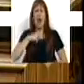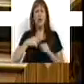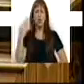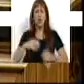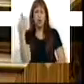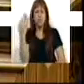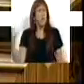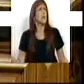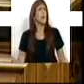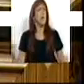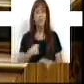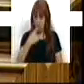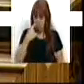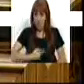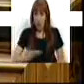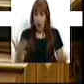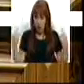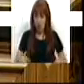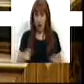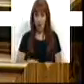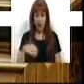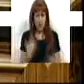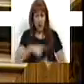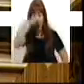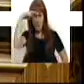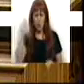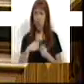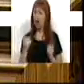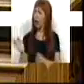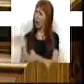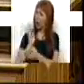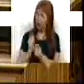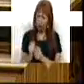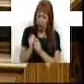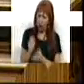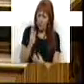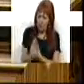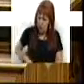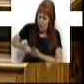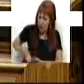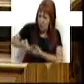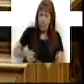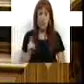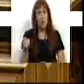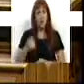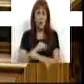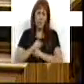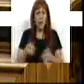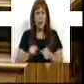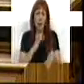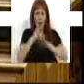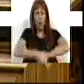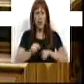Justiça do Porto. Uma falha que está a causar dificuldades no transporte de processos e impede também